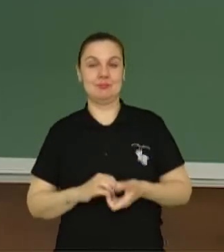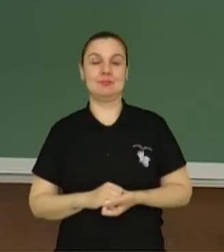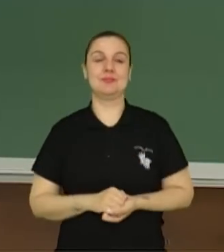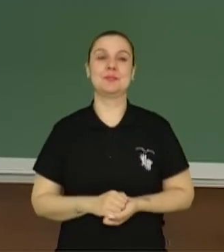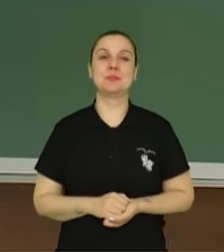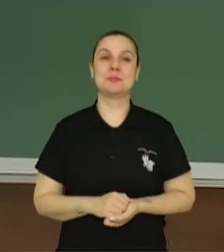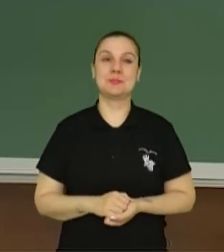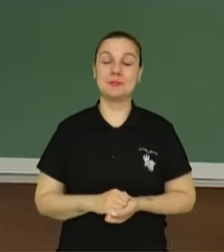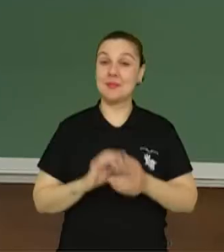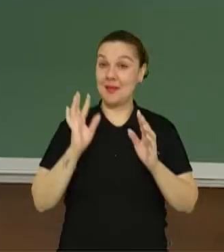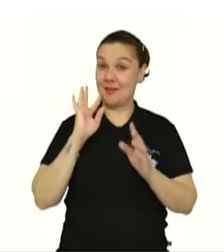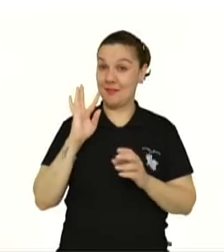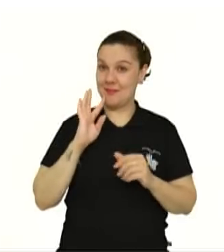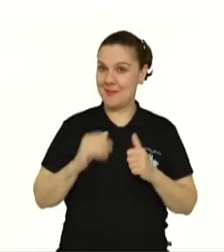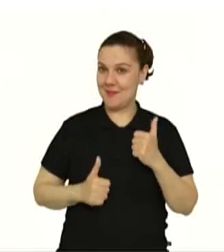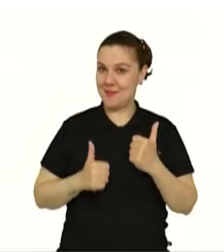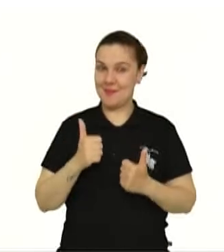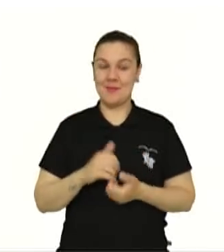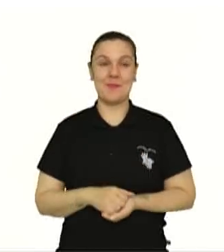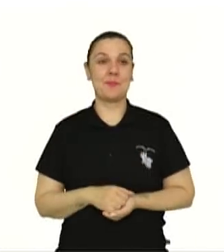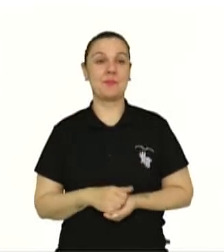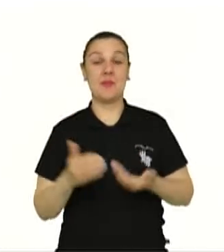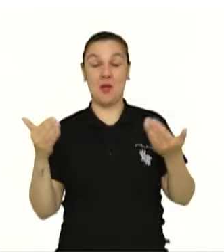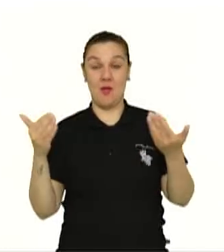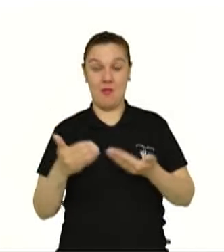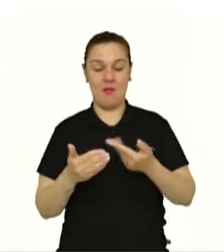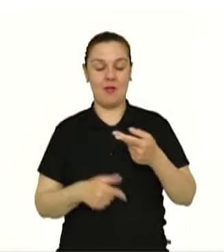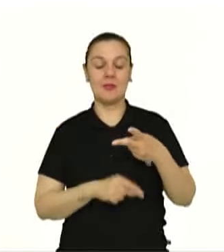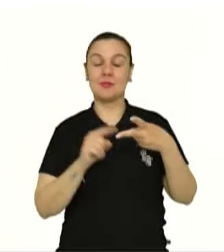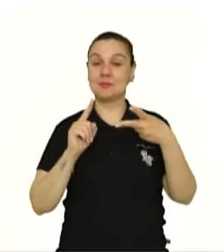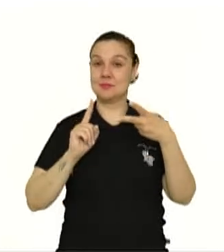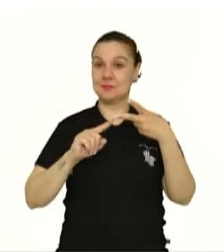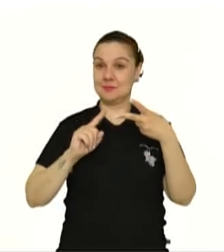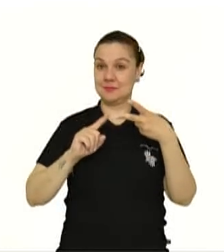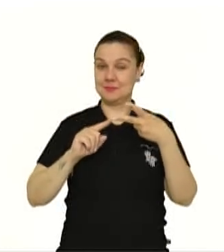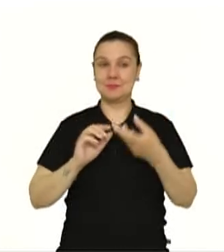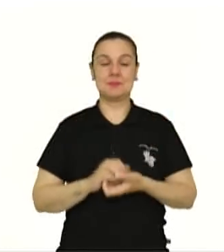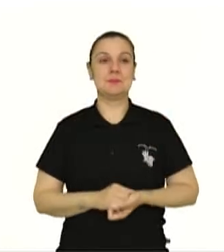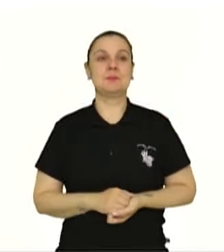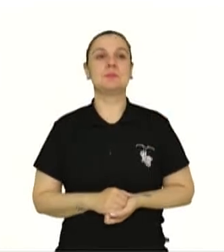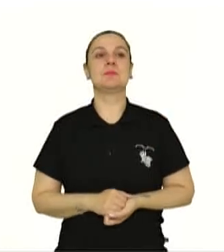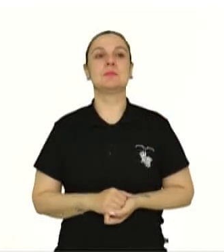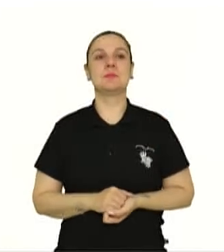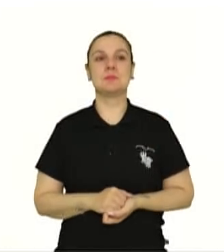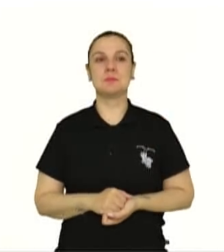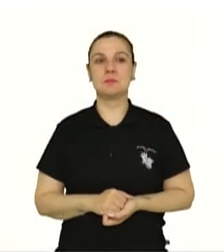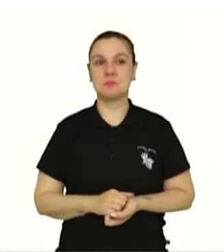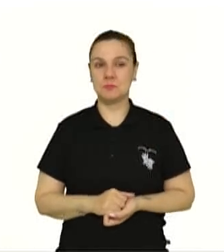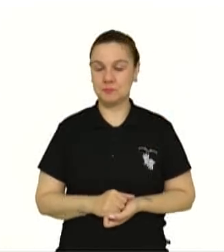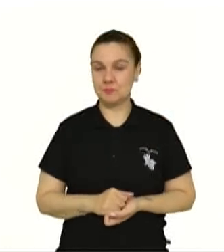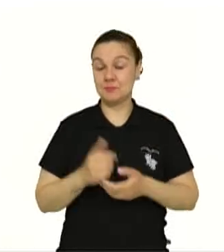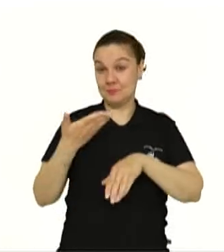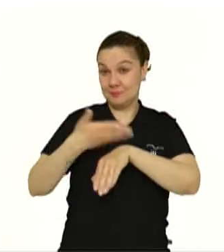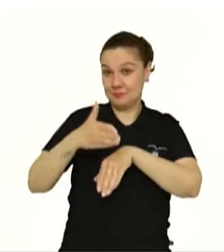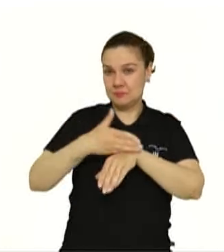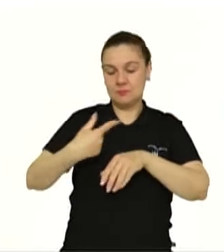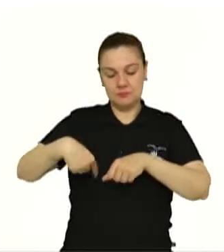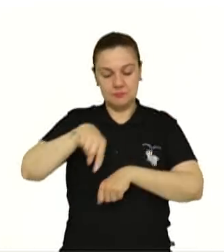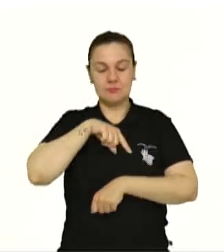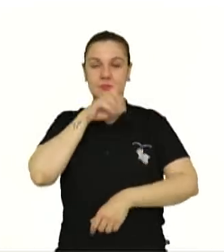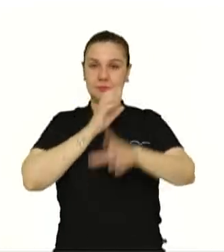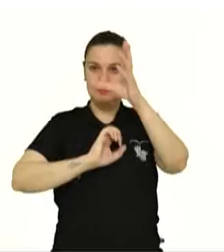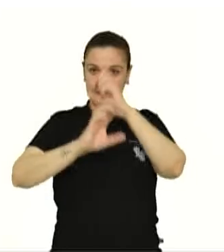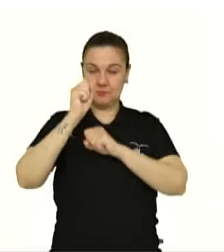atenção. Bacana? E agora atividade número 2 aqui para você treinar, praticar o nosso